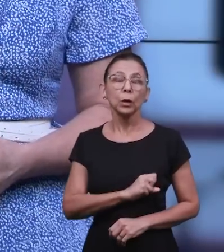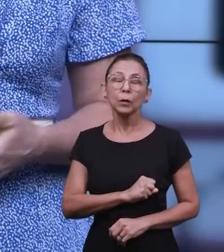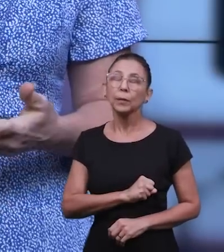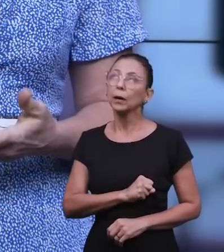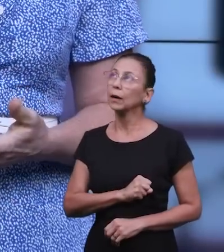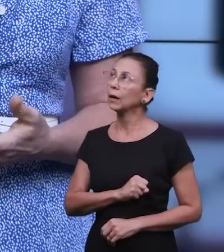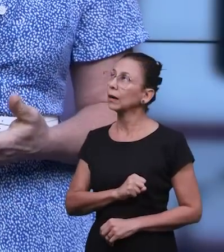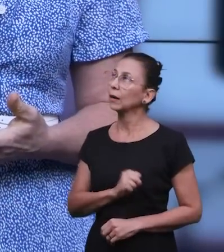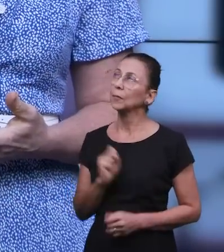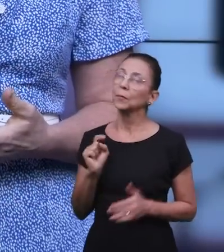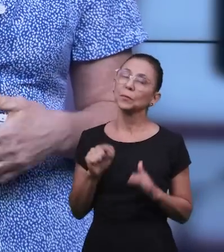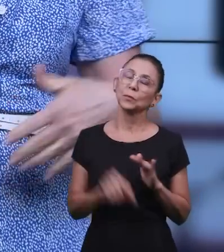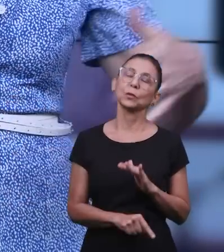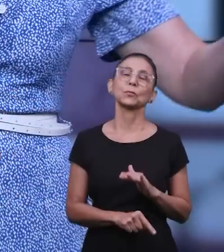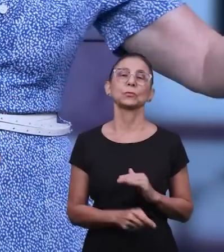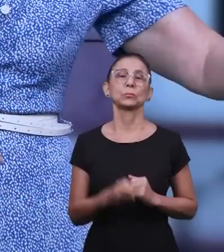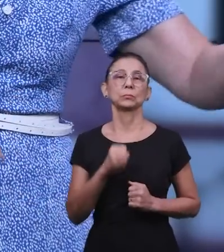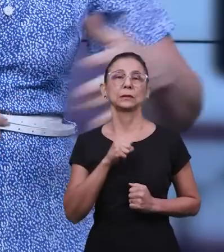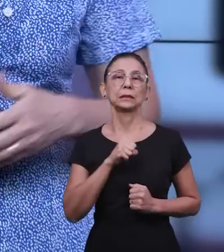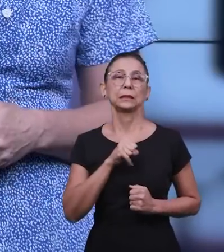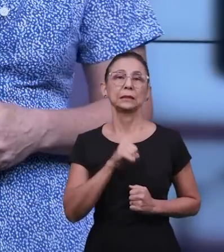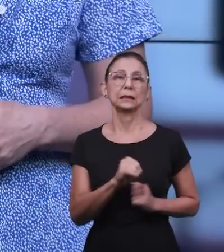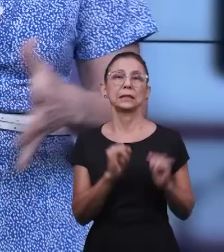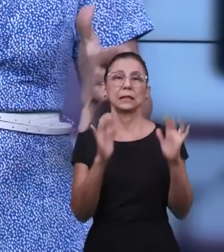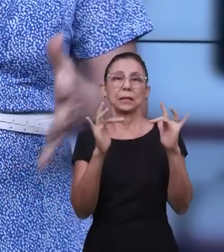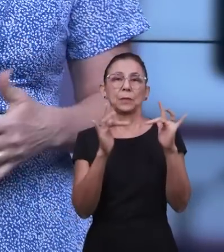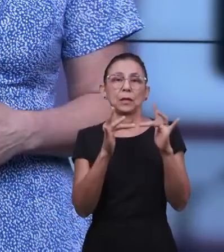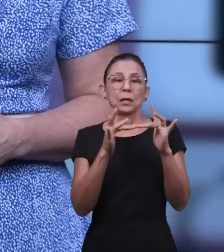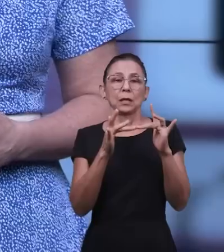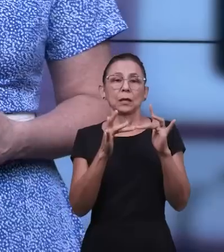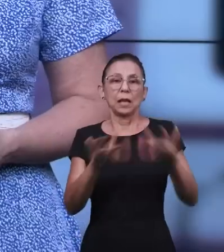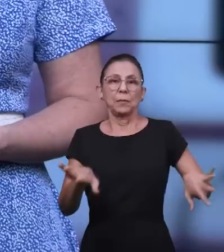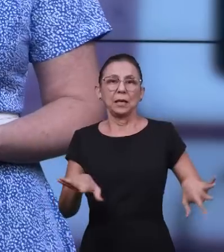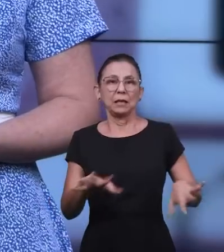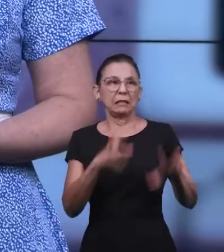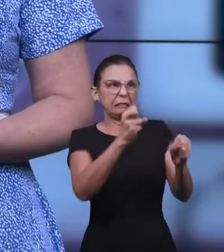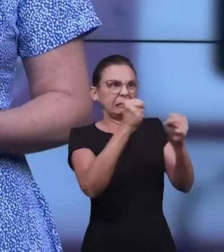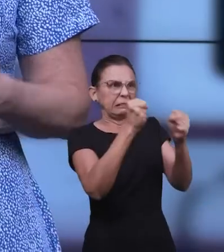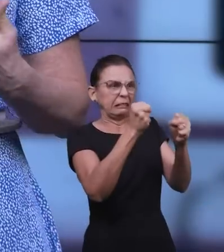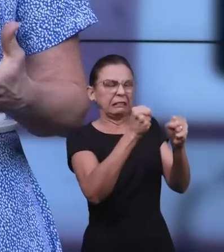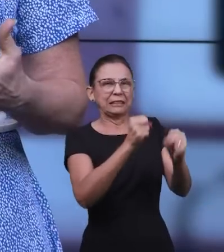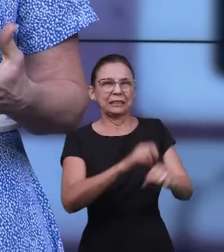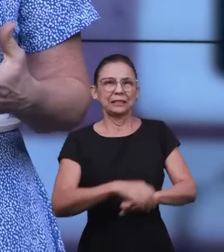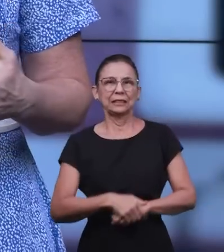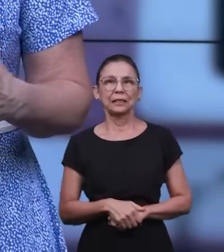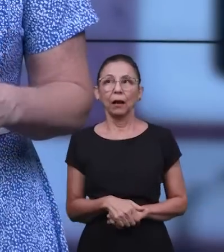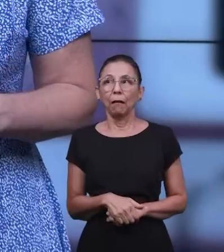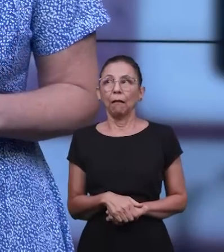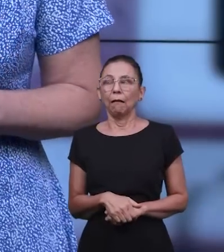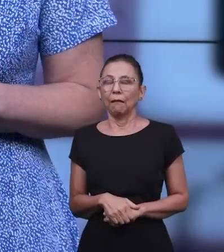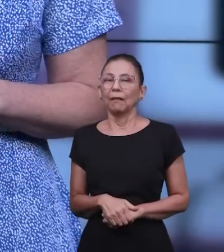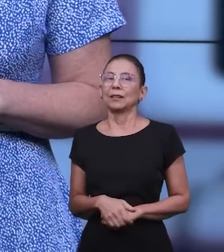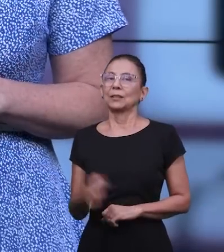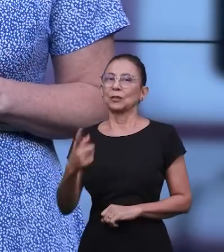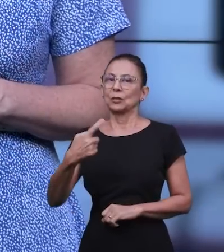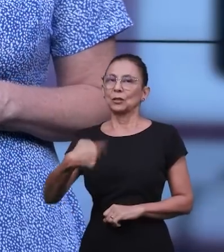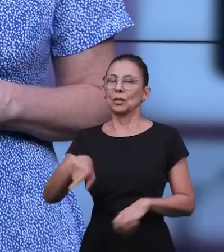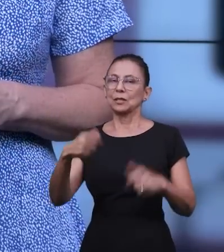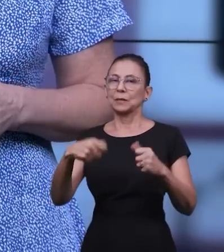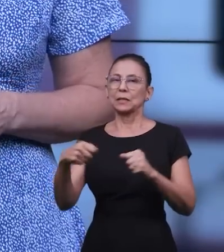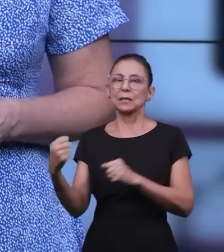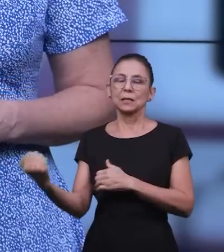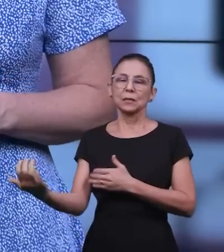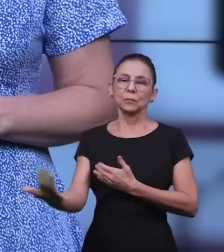intensamente. E se está namorando e a namorada termina, é capaz de agredi-la. Precisamos acolher nossos